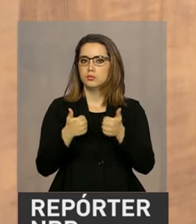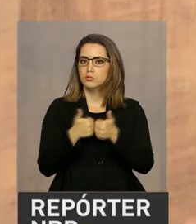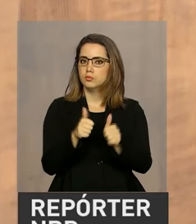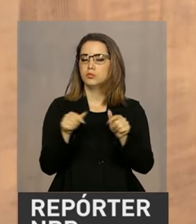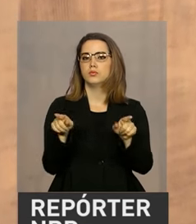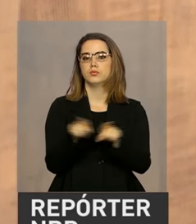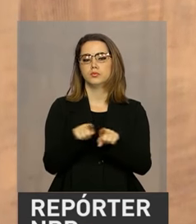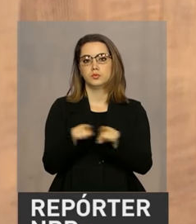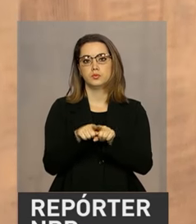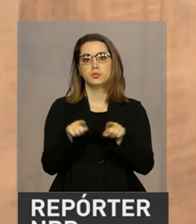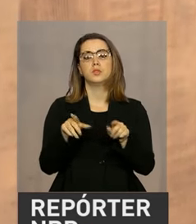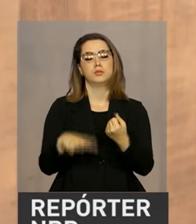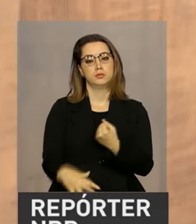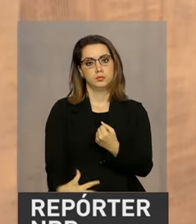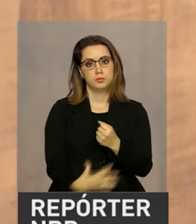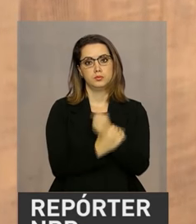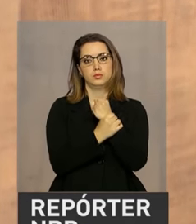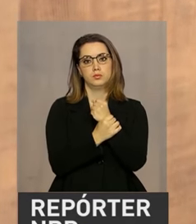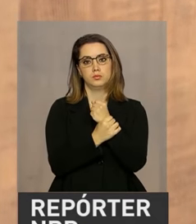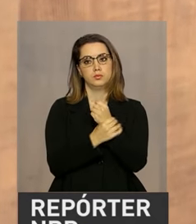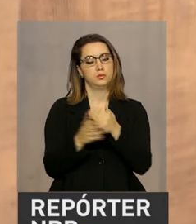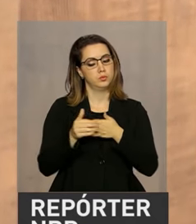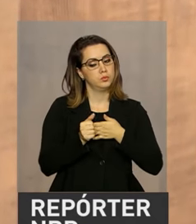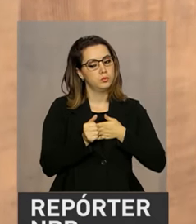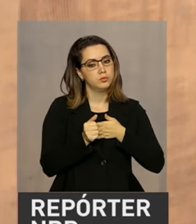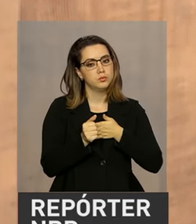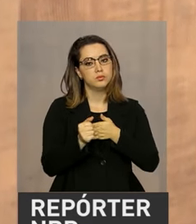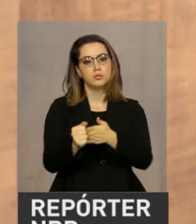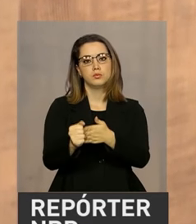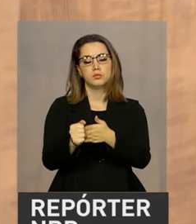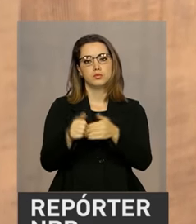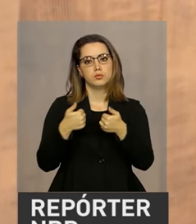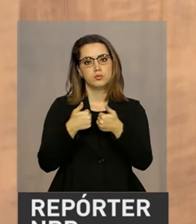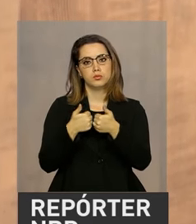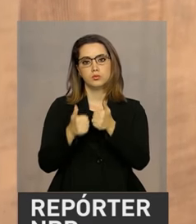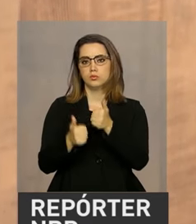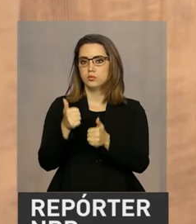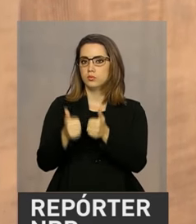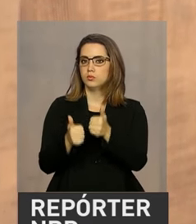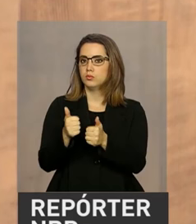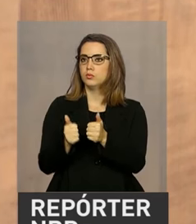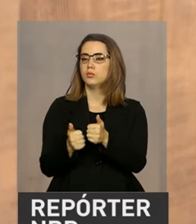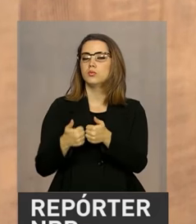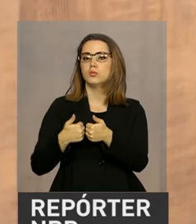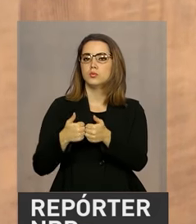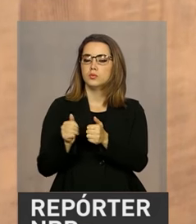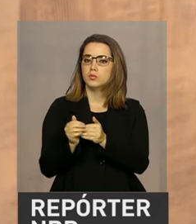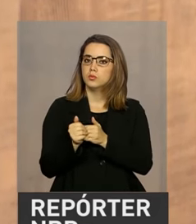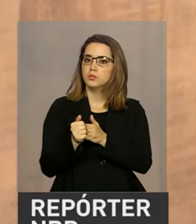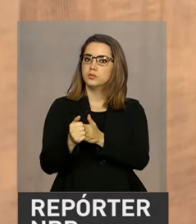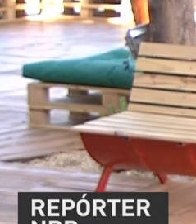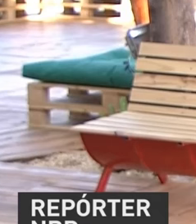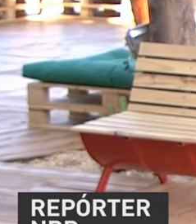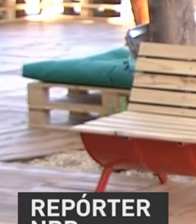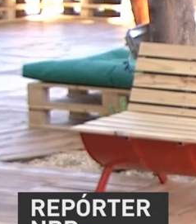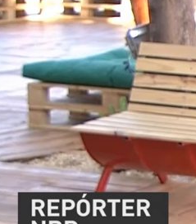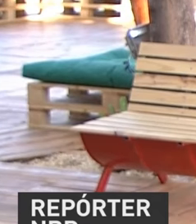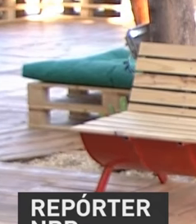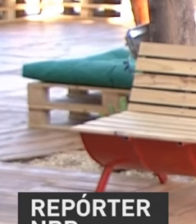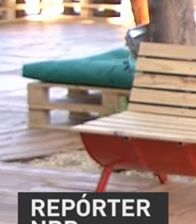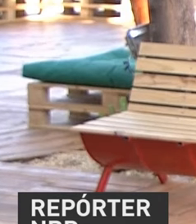e segurança com veículos de segurança que farão acompanhamento a estes